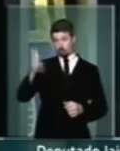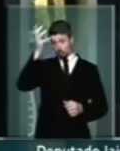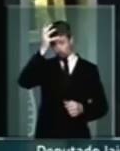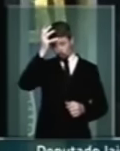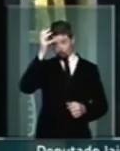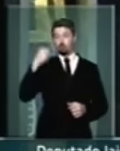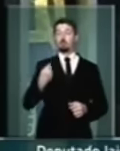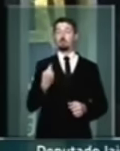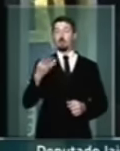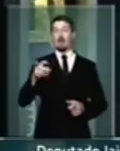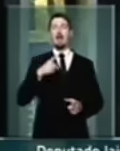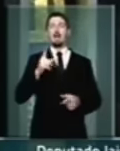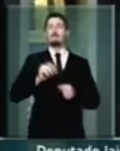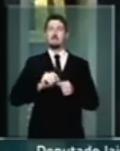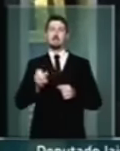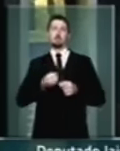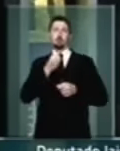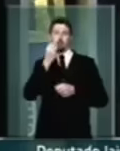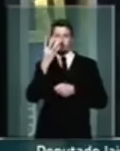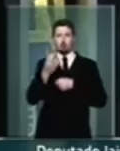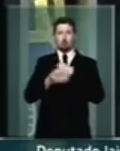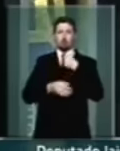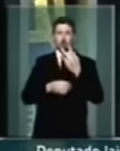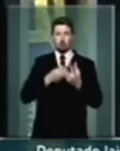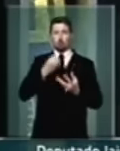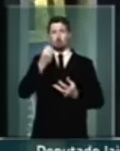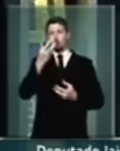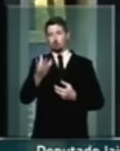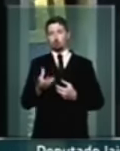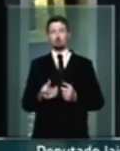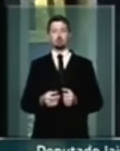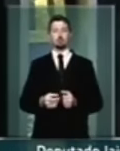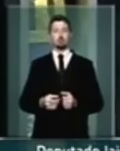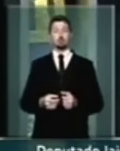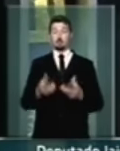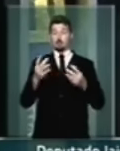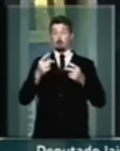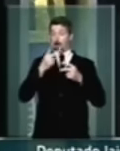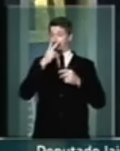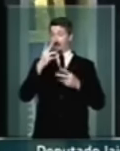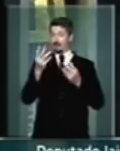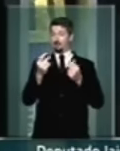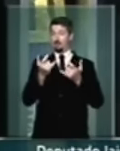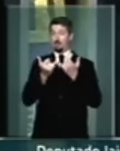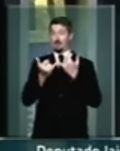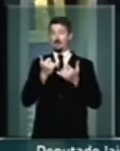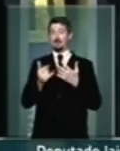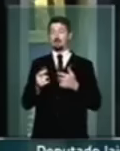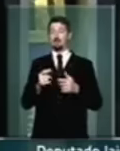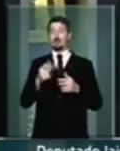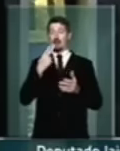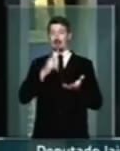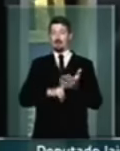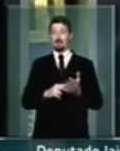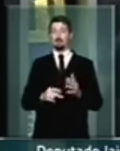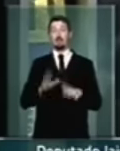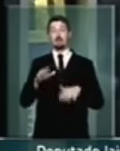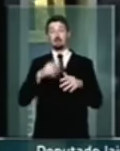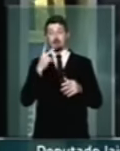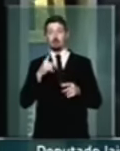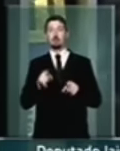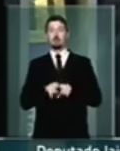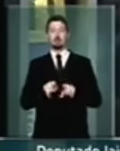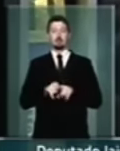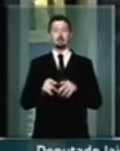ela fez um discurso que seria muito parecido a essa carta. E ela, inclusive, diz, em certo momento, conclamou